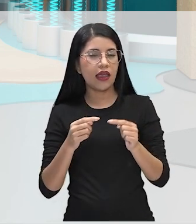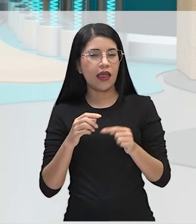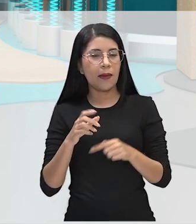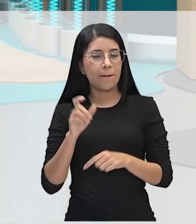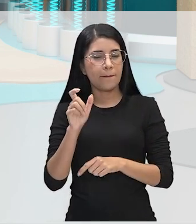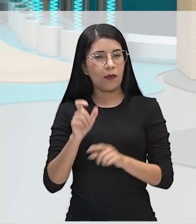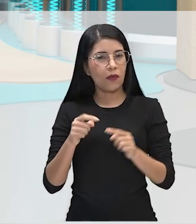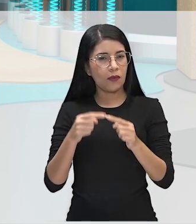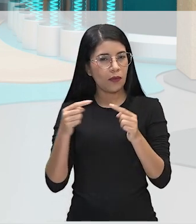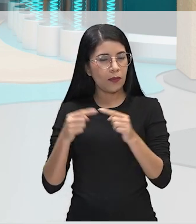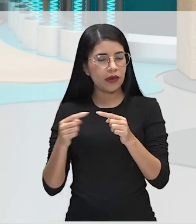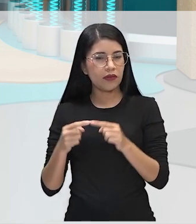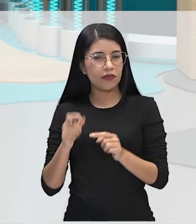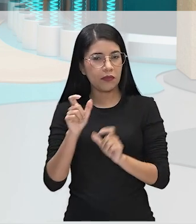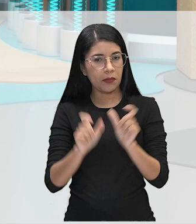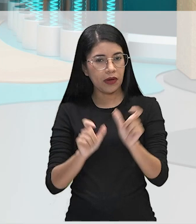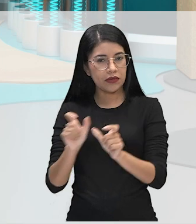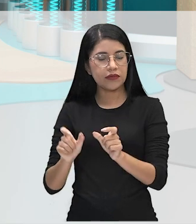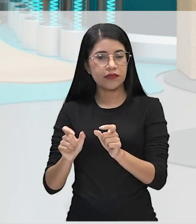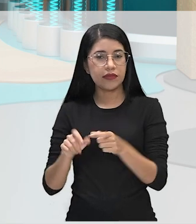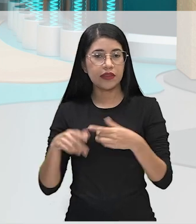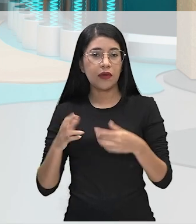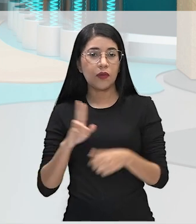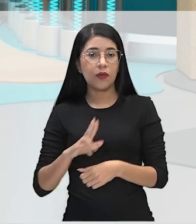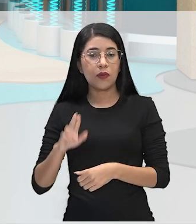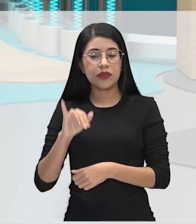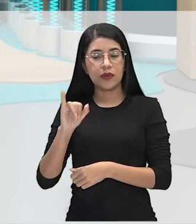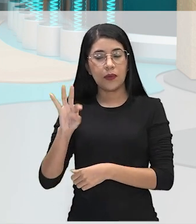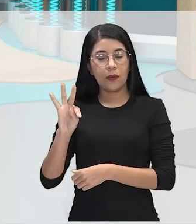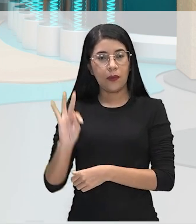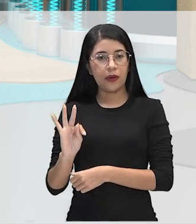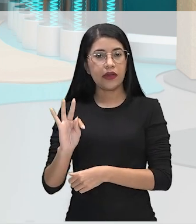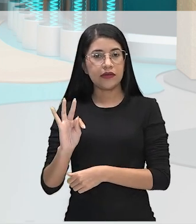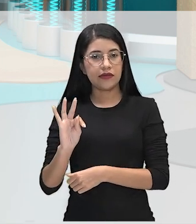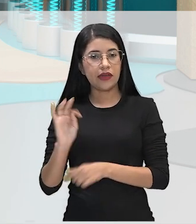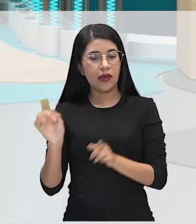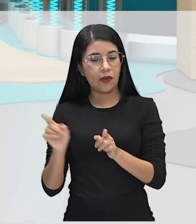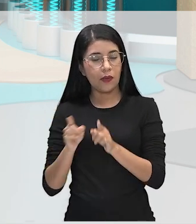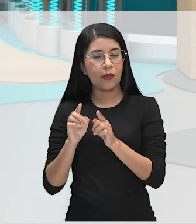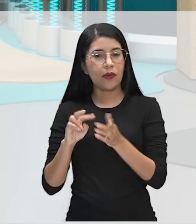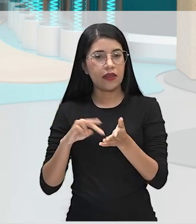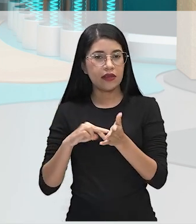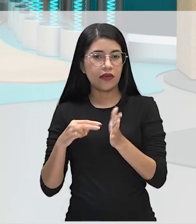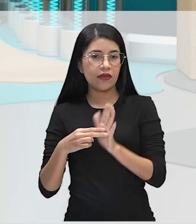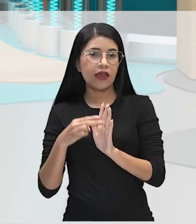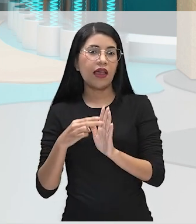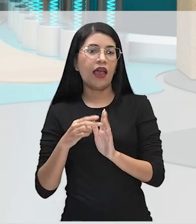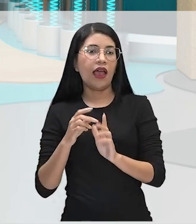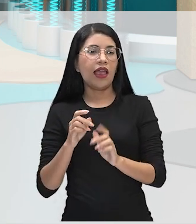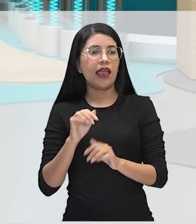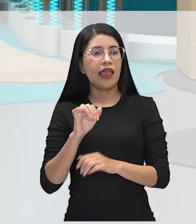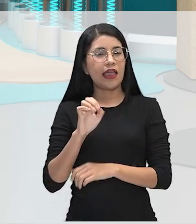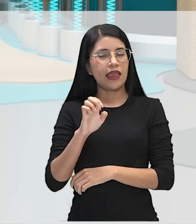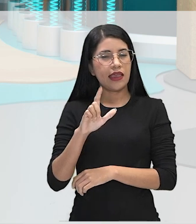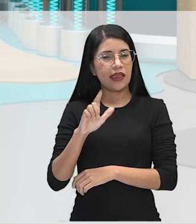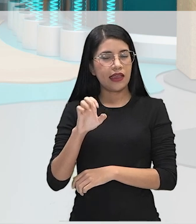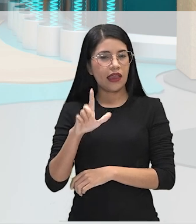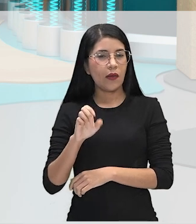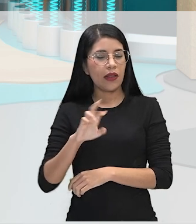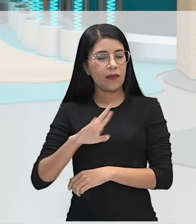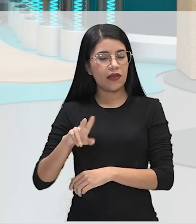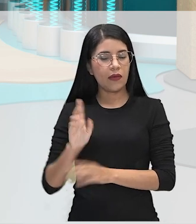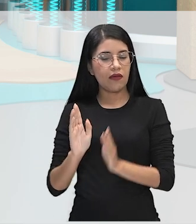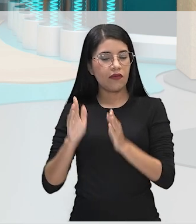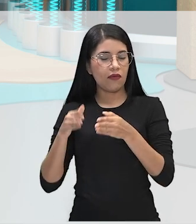Eu vou utilizar o it. It é um pronome bem curtinho que quer dizer ele ou ela, mas não para a pessoa,